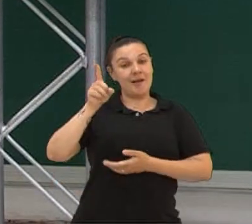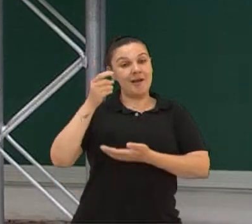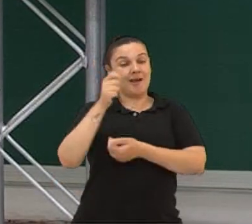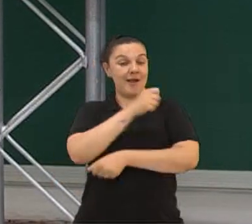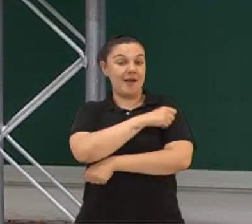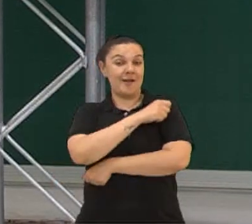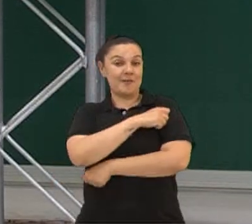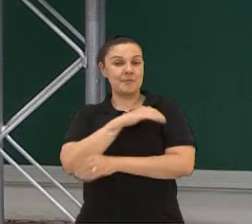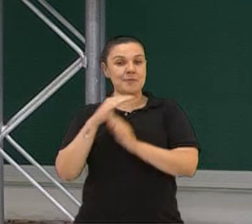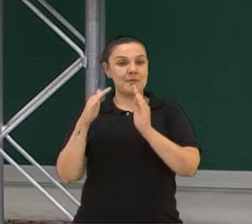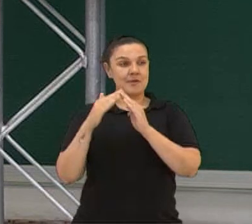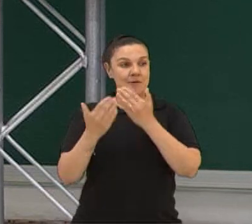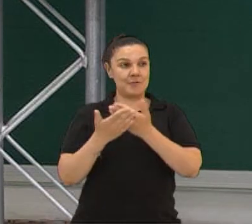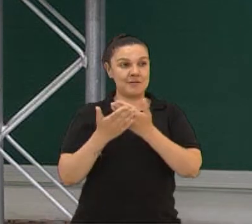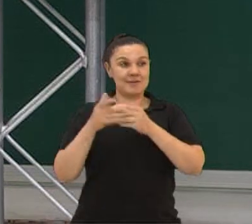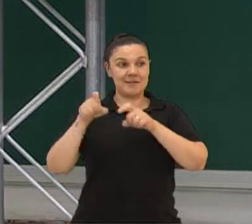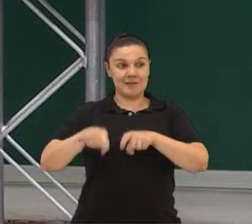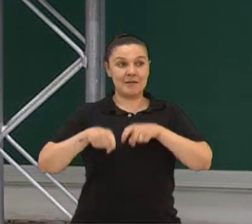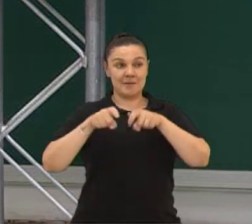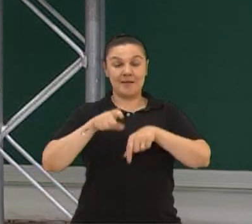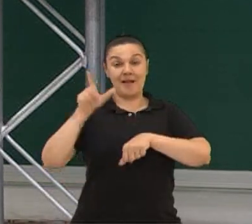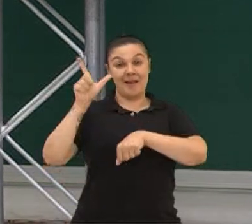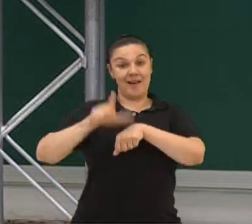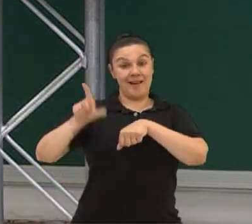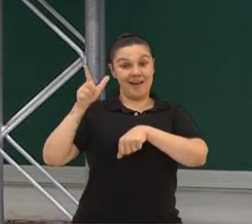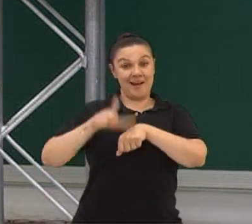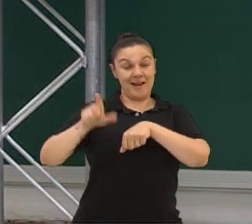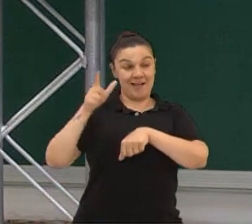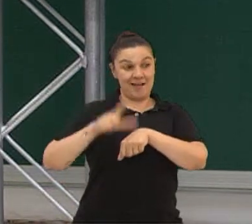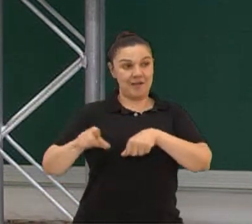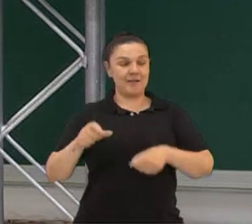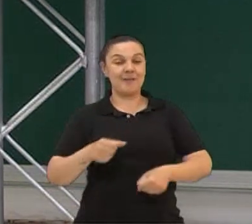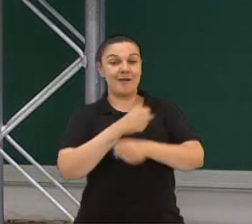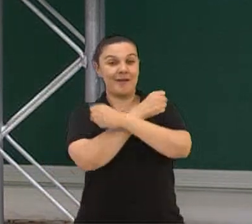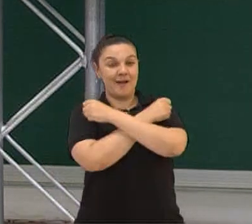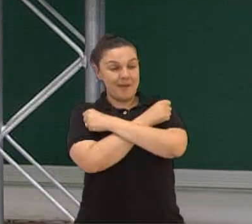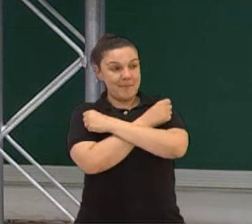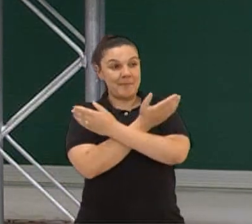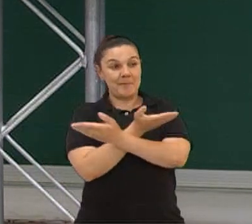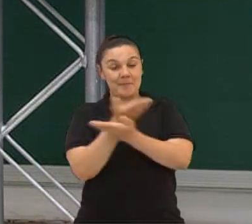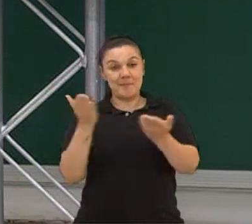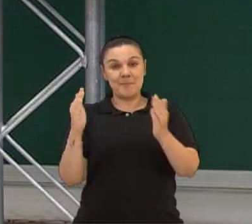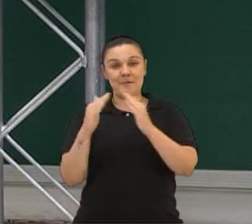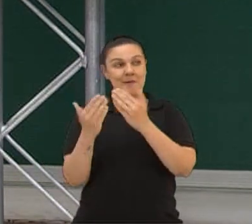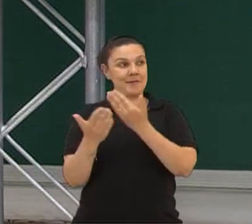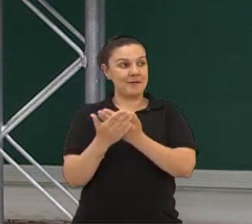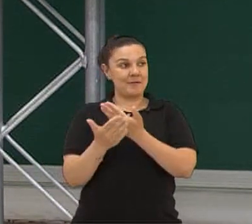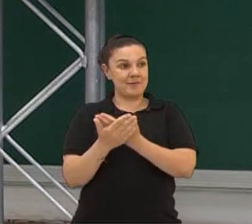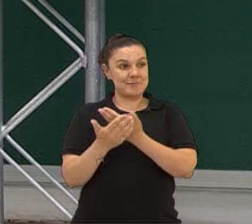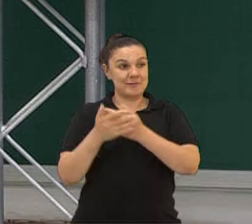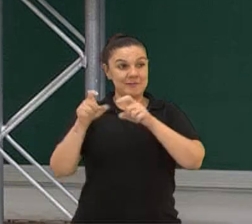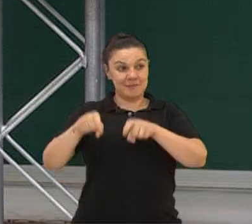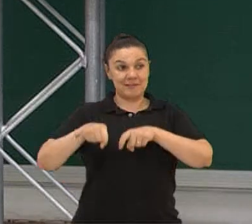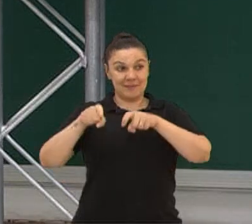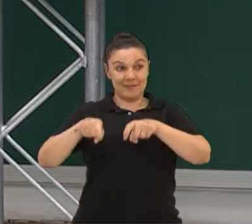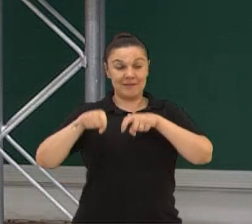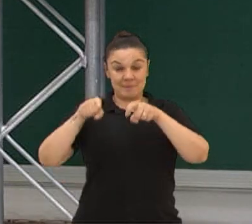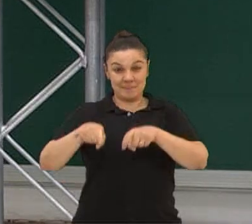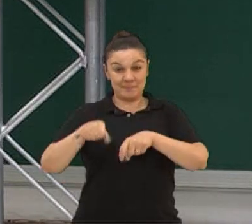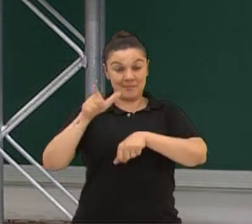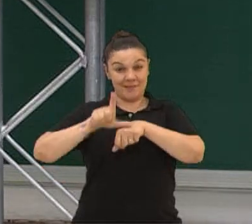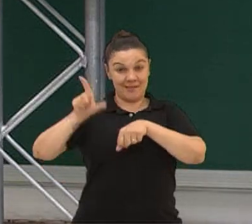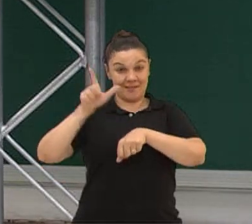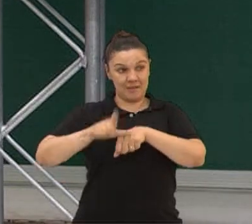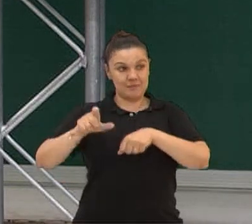os do Colégio Agrícola da Lapa, né? Então, um abraço para o pessoal lá do Colégio Agrícola da